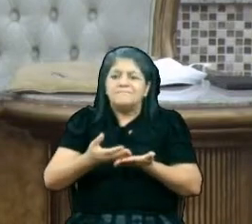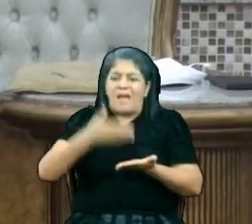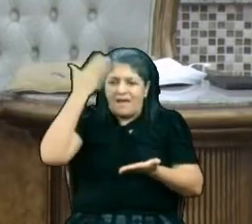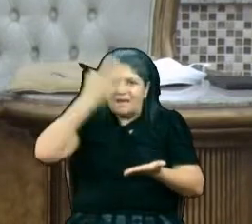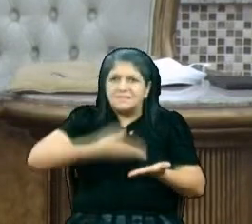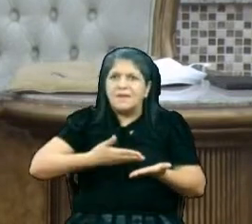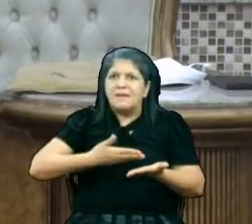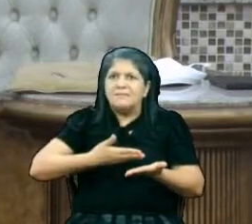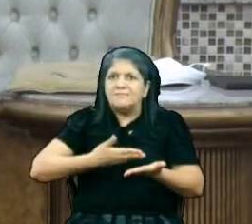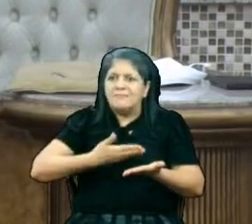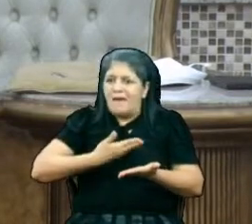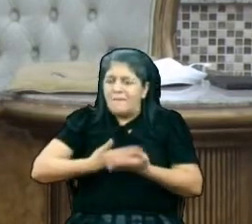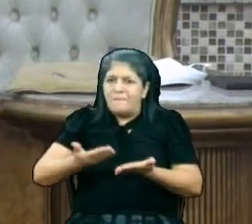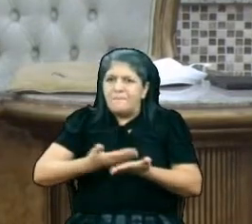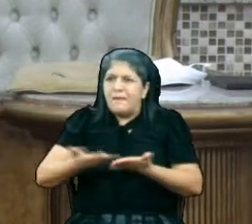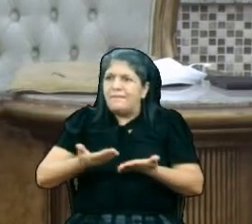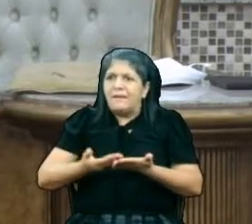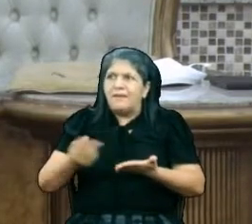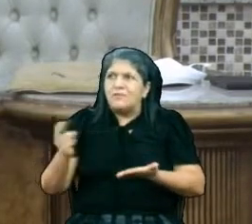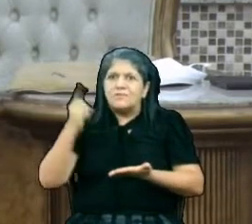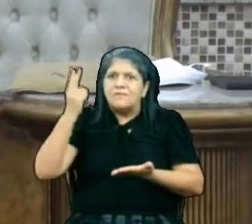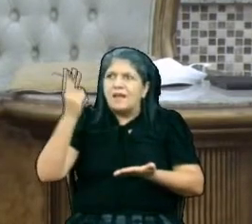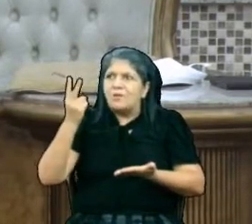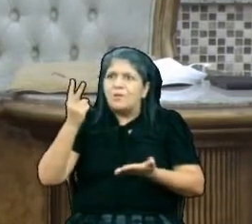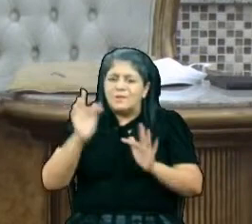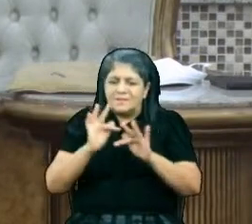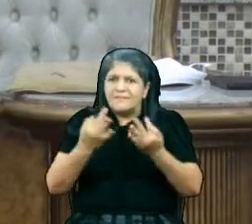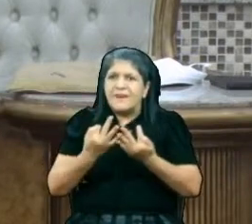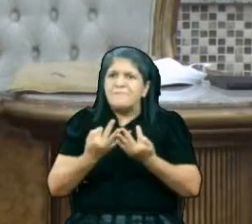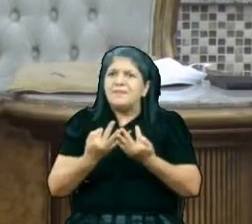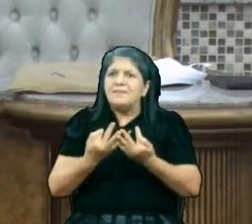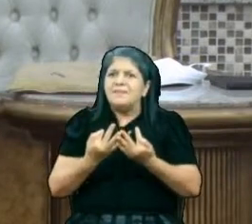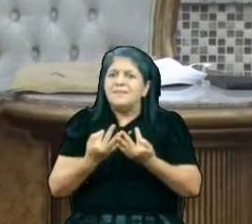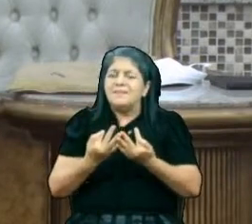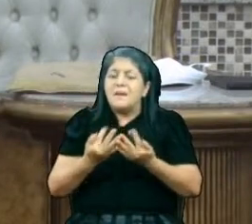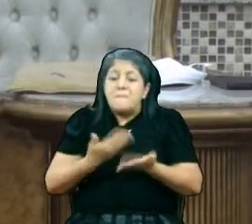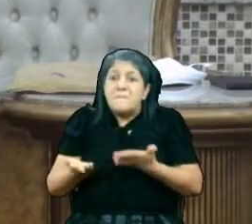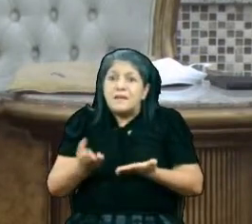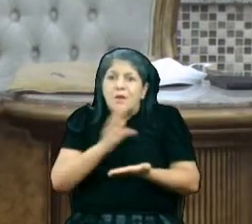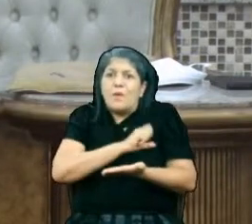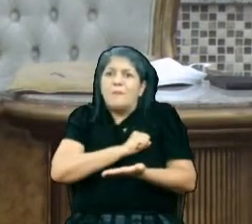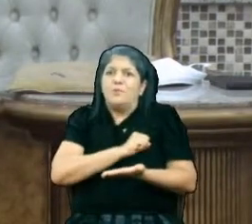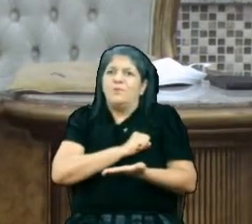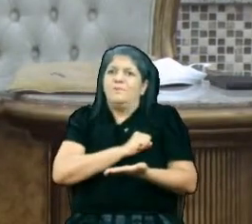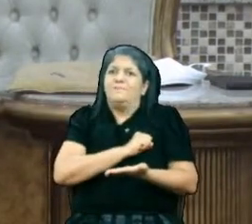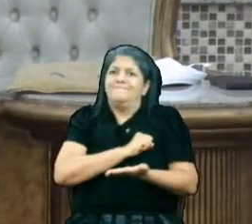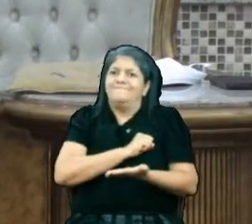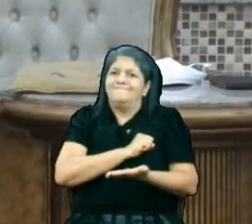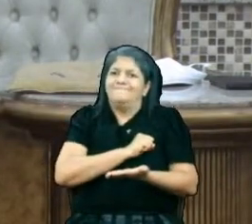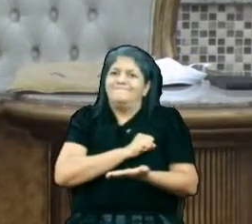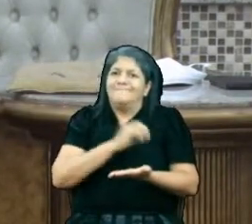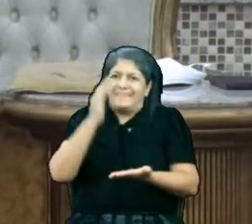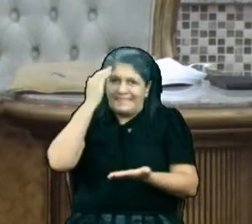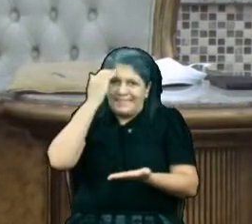relacionamentos importantes ela deixou o que se esvaísse valores